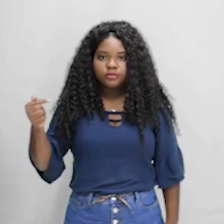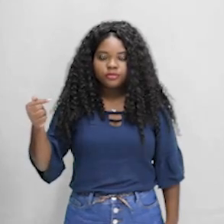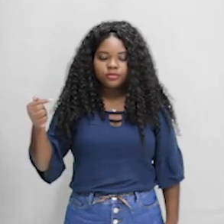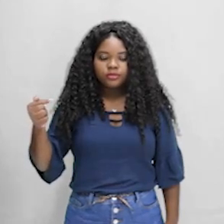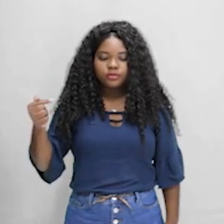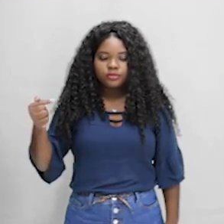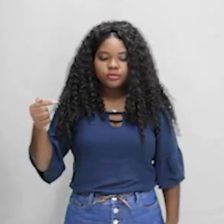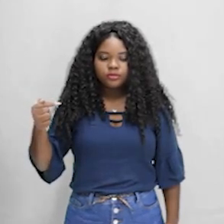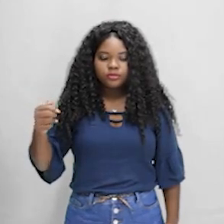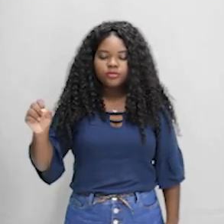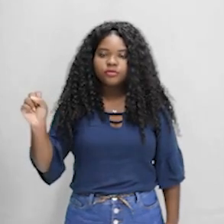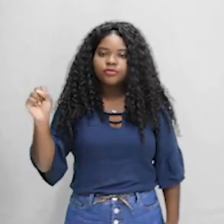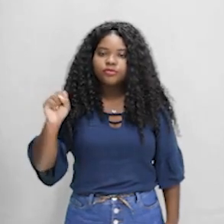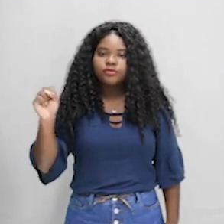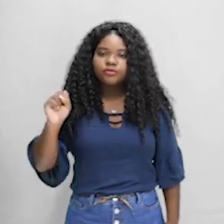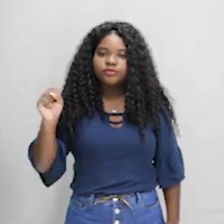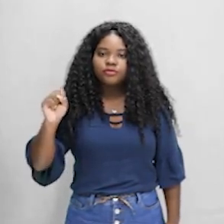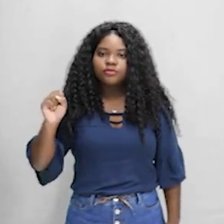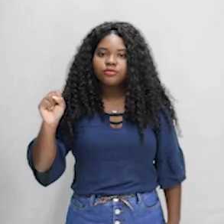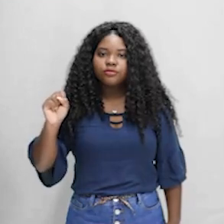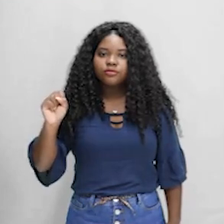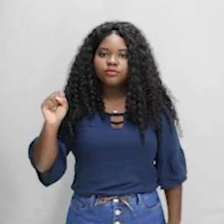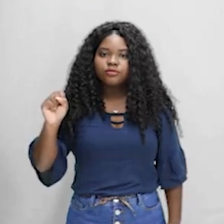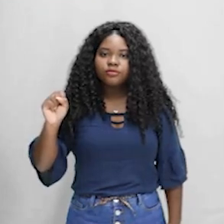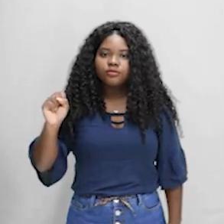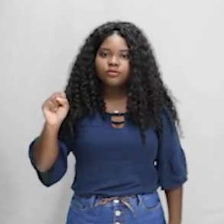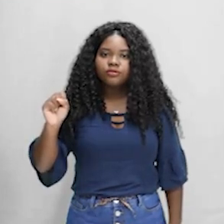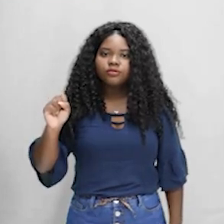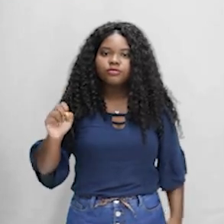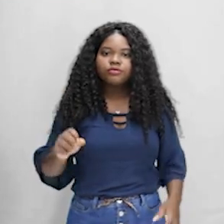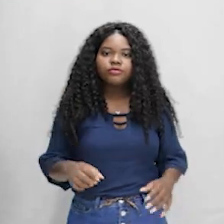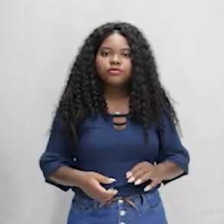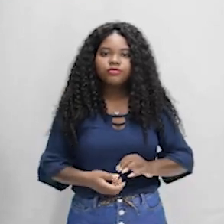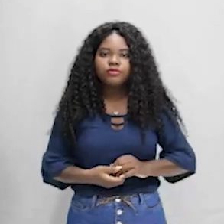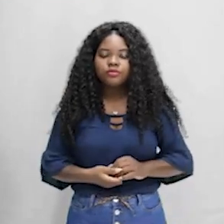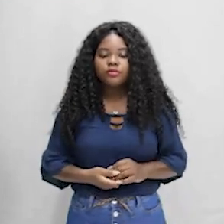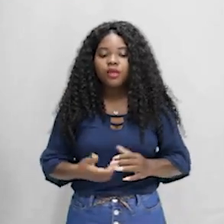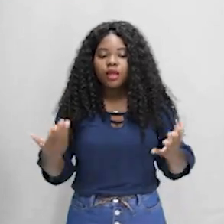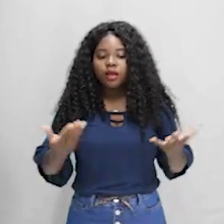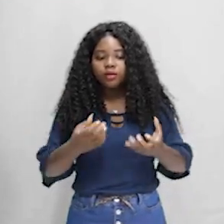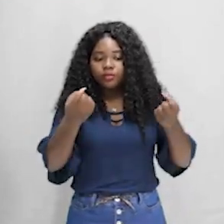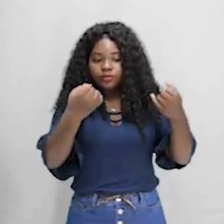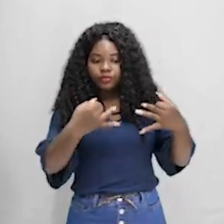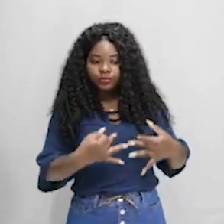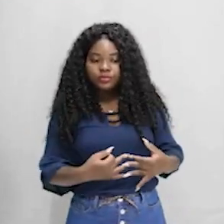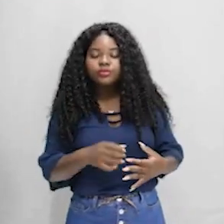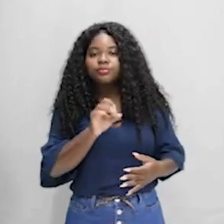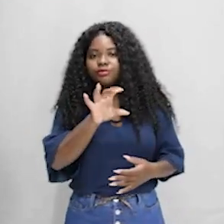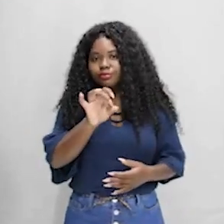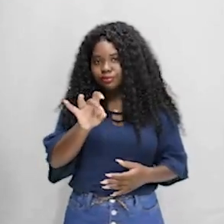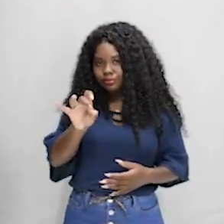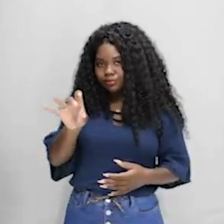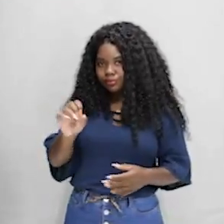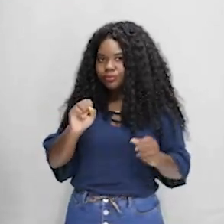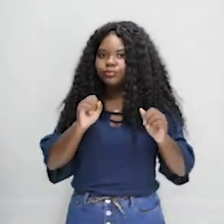ou territorial e, por último, os esportes de combate. Vamos falar agora um por um desses